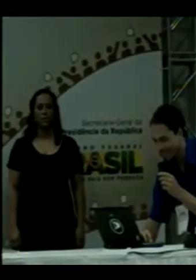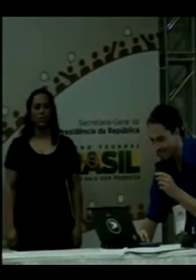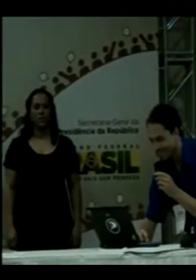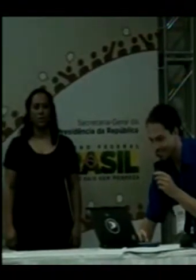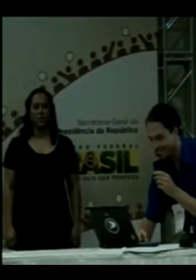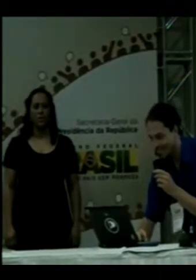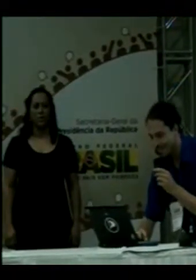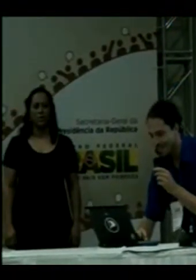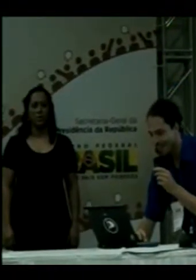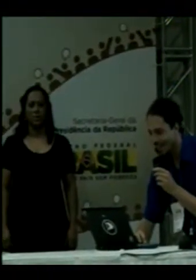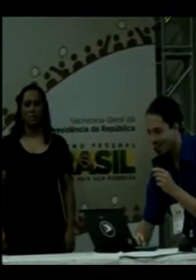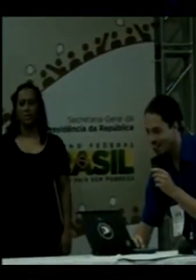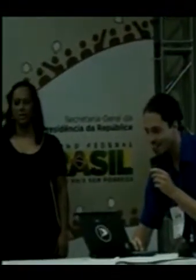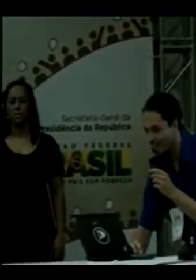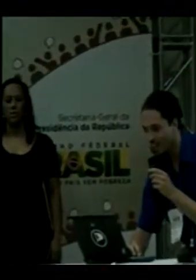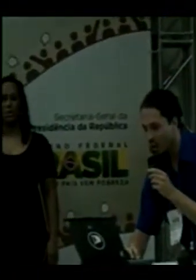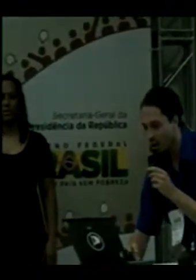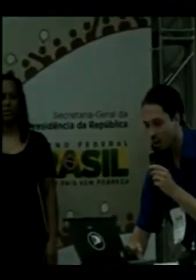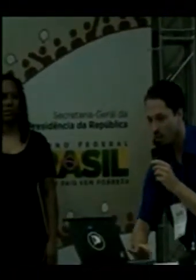momentinho.